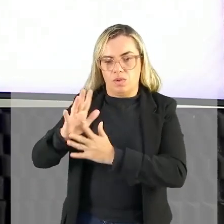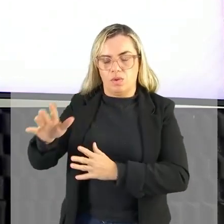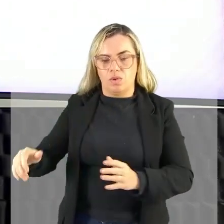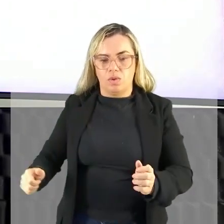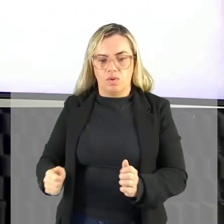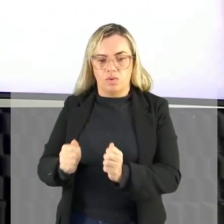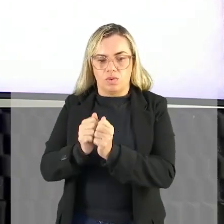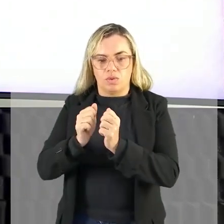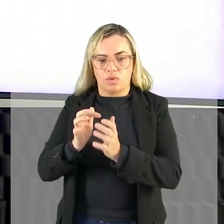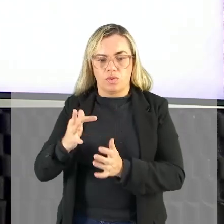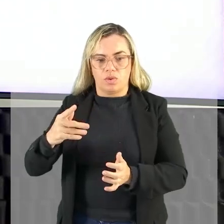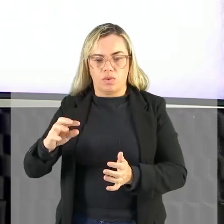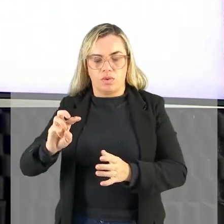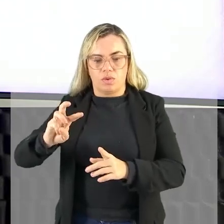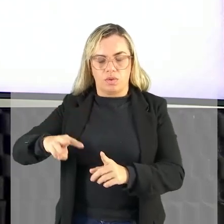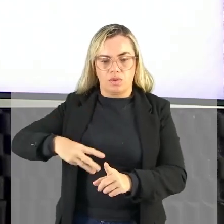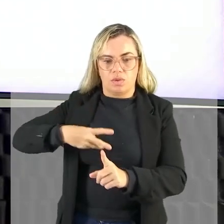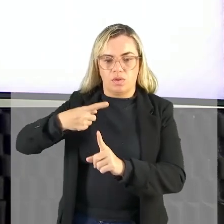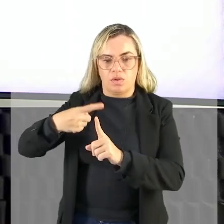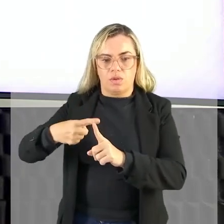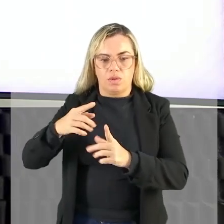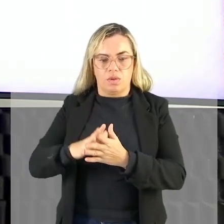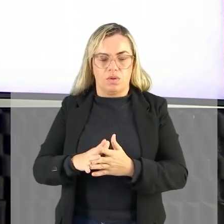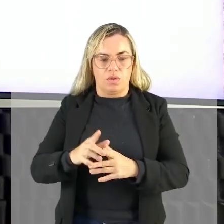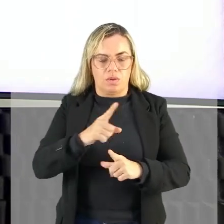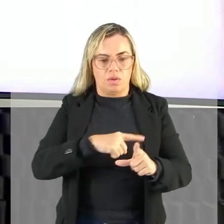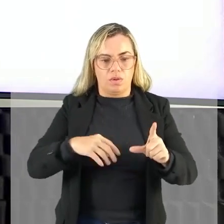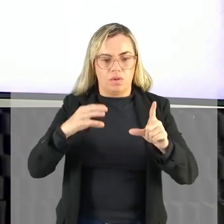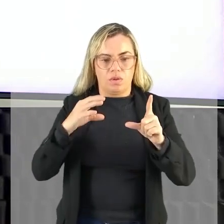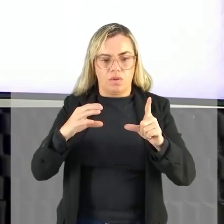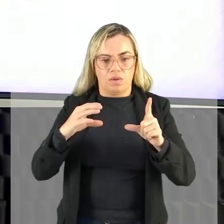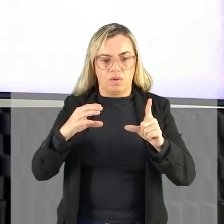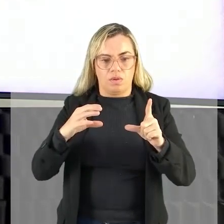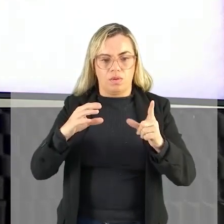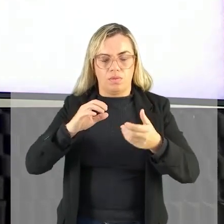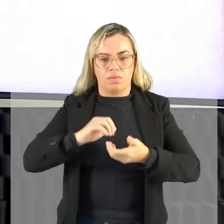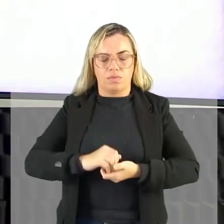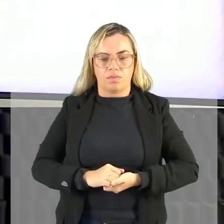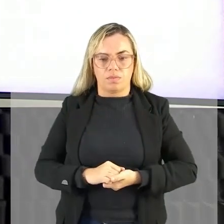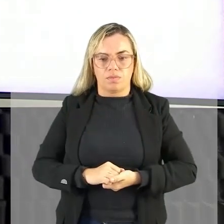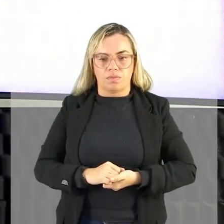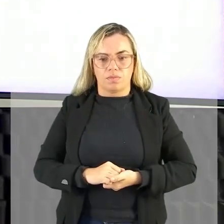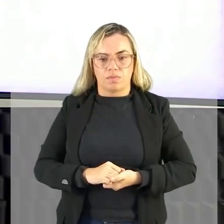tá? Então, essa resposta aqui é o NADH, letra C.